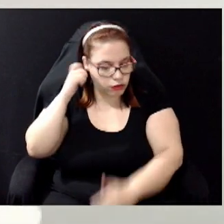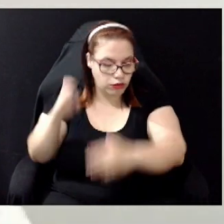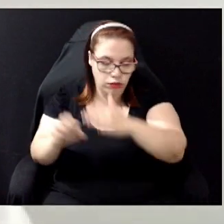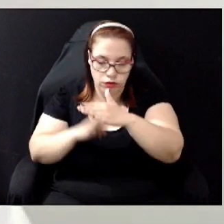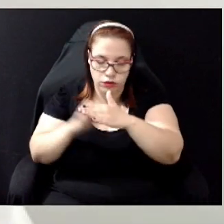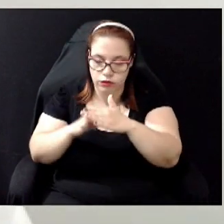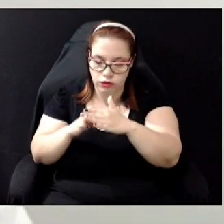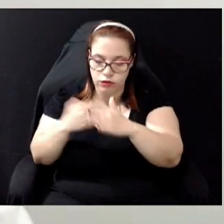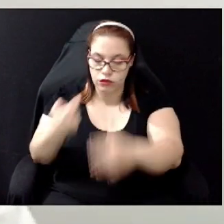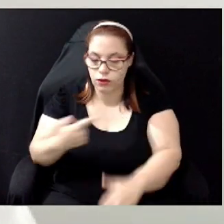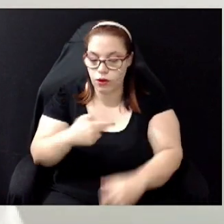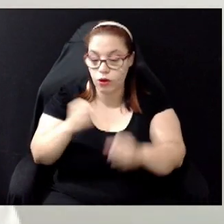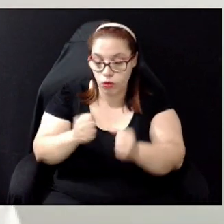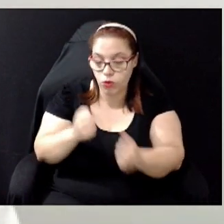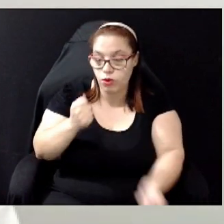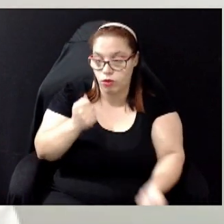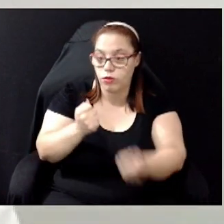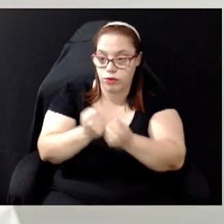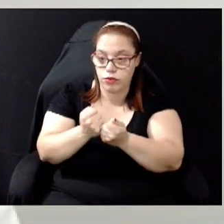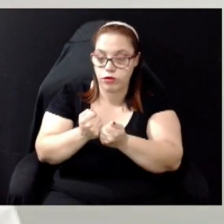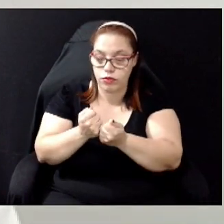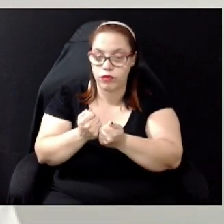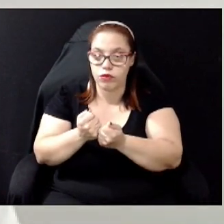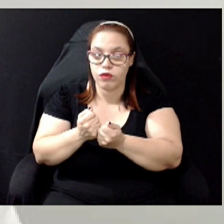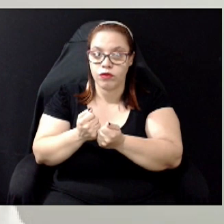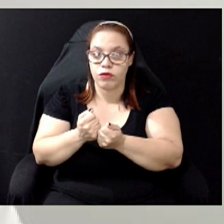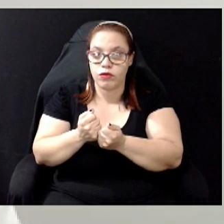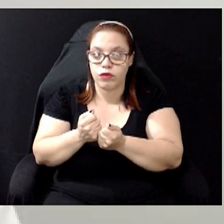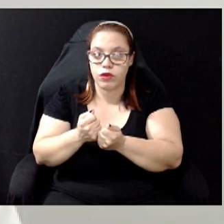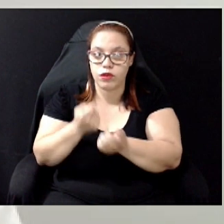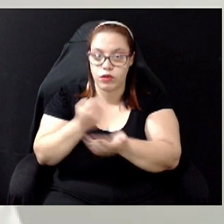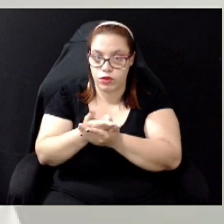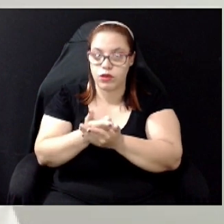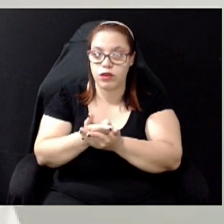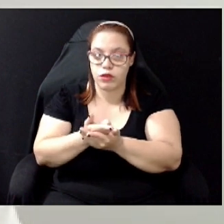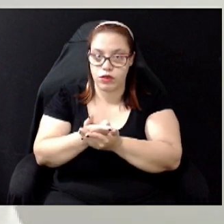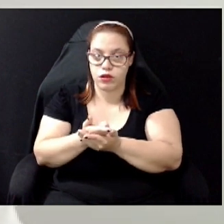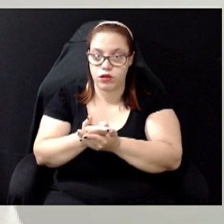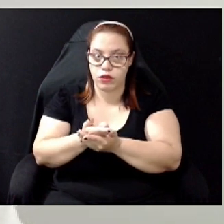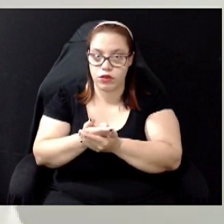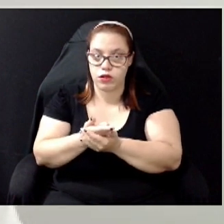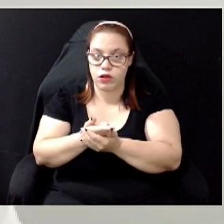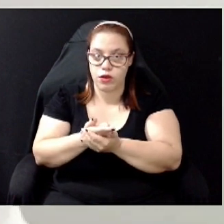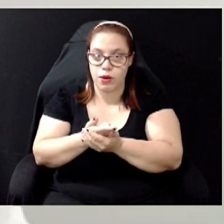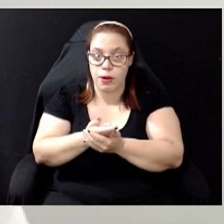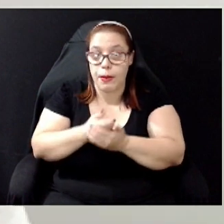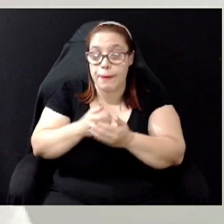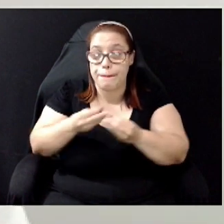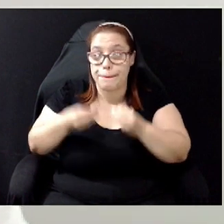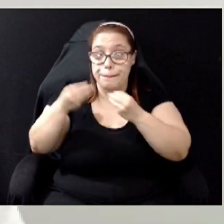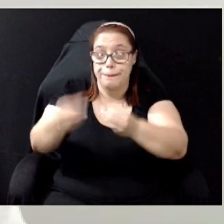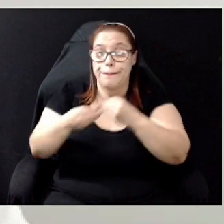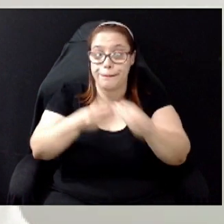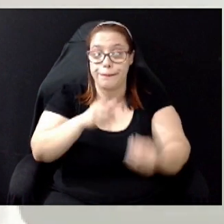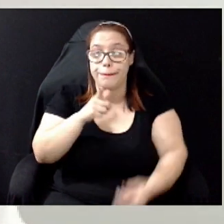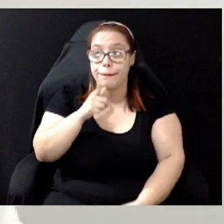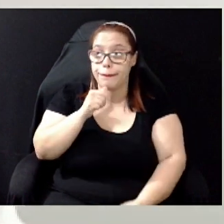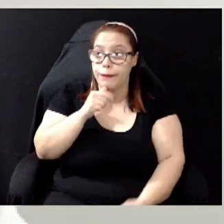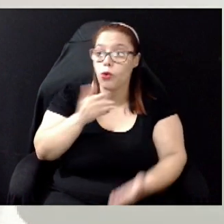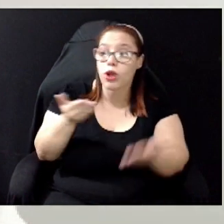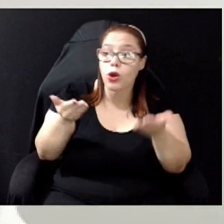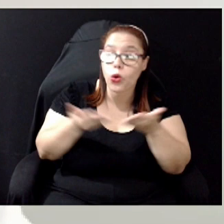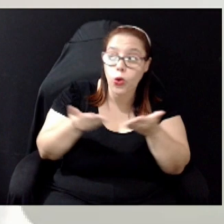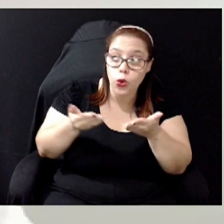prestam serviços, para nós podermos fazer a venda, né? Ou uma parceria com essas empresas para poder fornecer esse tipo de água.